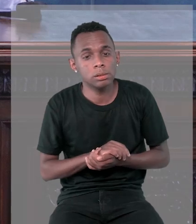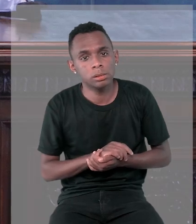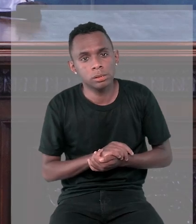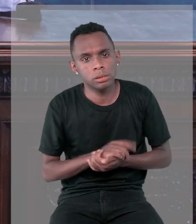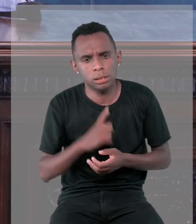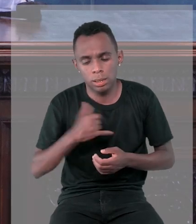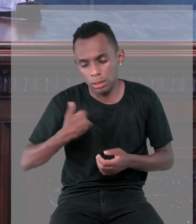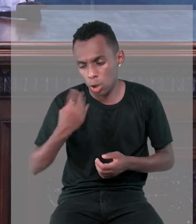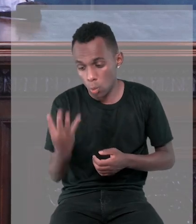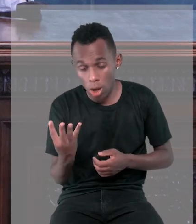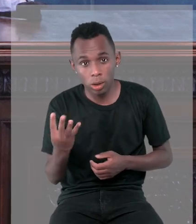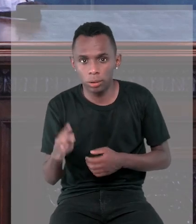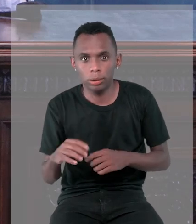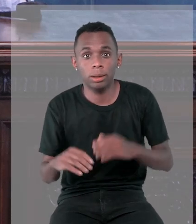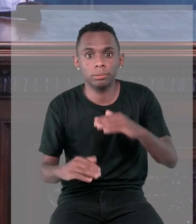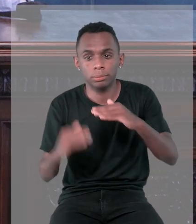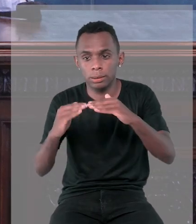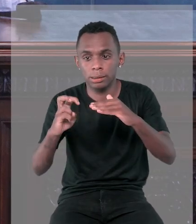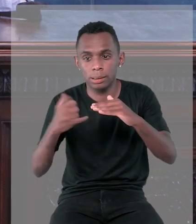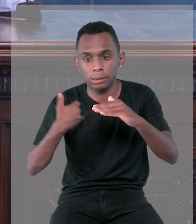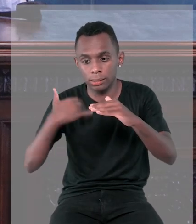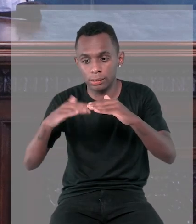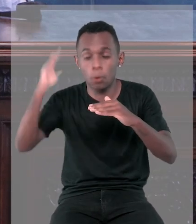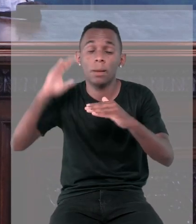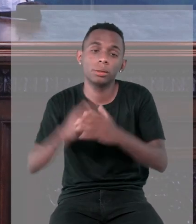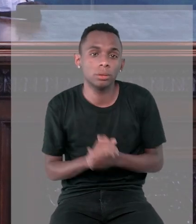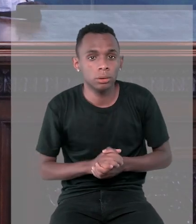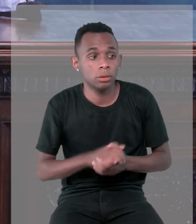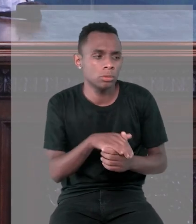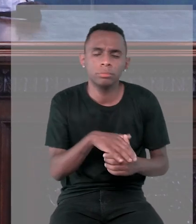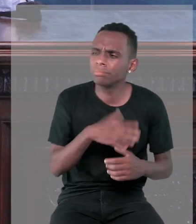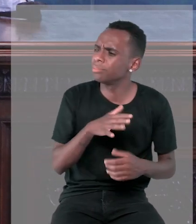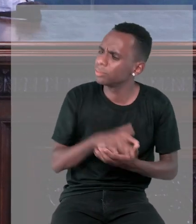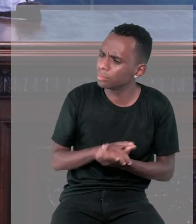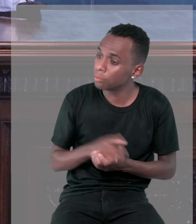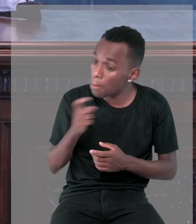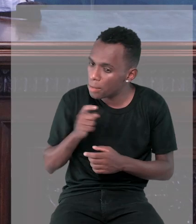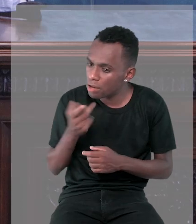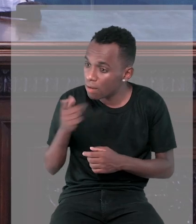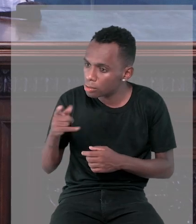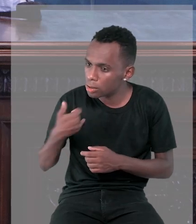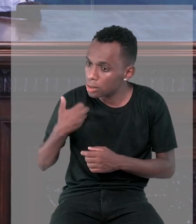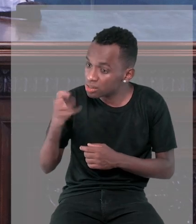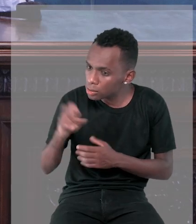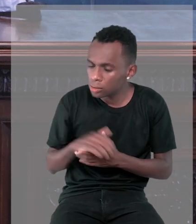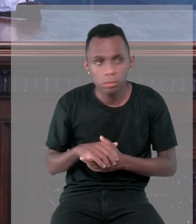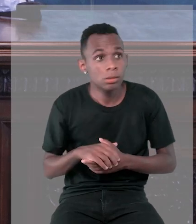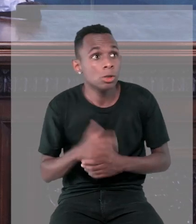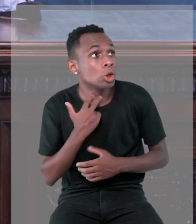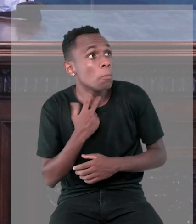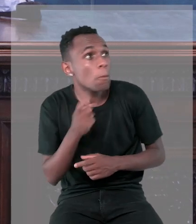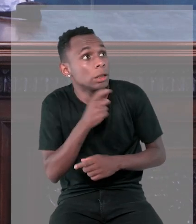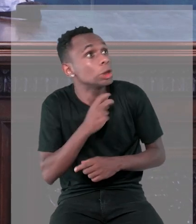tem 4 anos, o filme é próprio até 5 anos, né? E o mais velho fala pro menino mentir, fala, não, fala que você tem 5 e tal. Fala, não